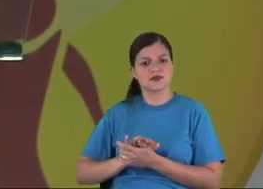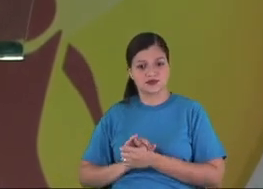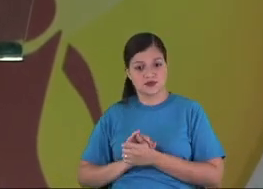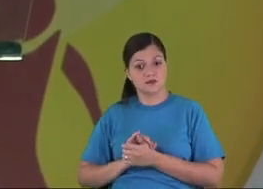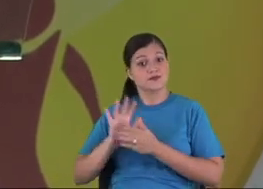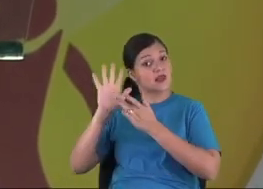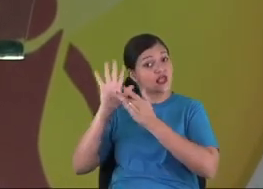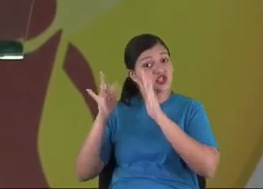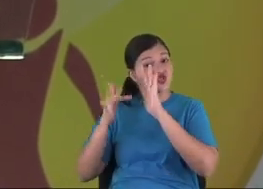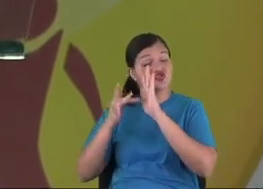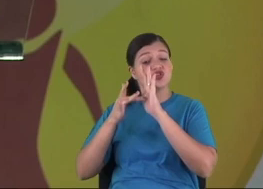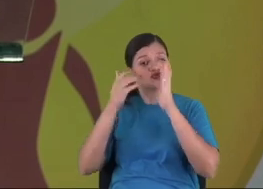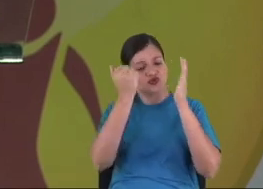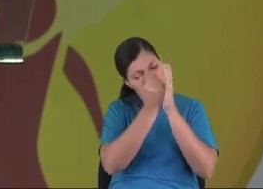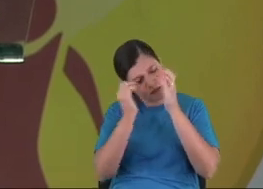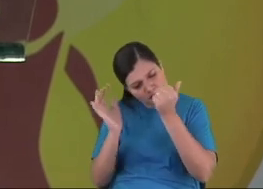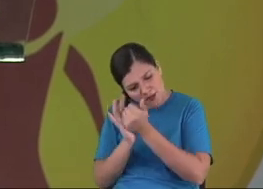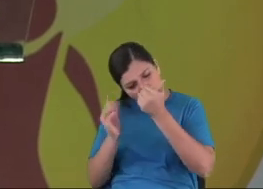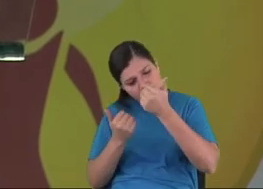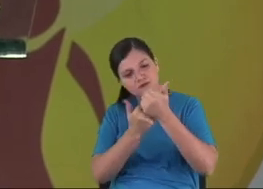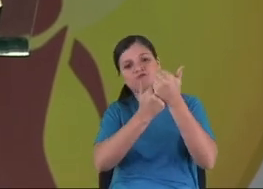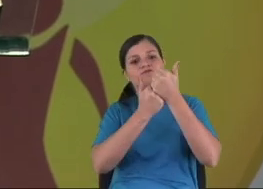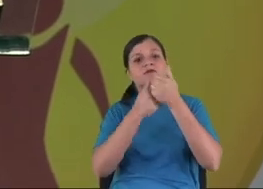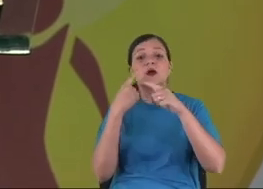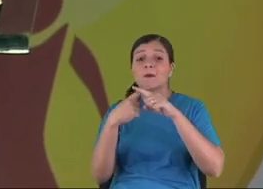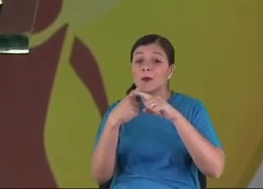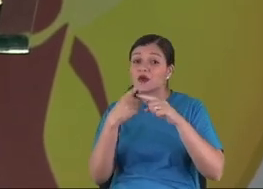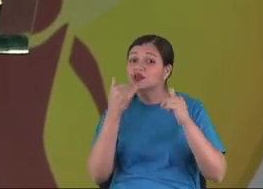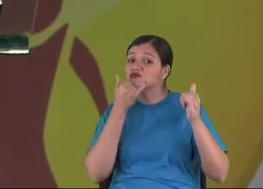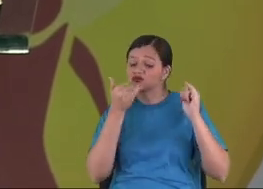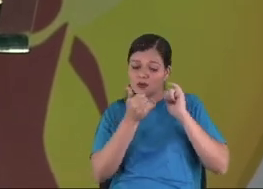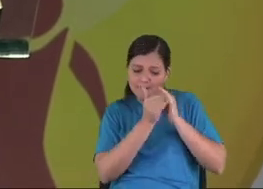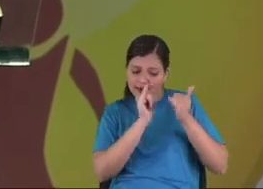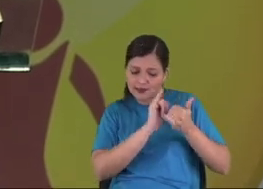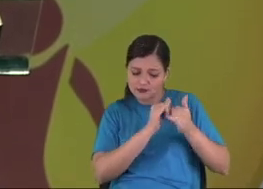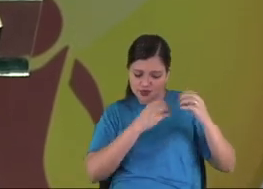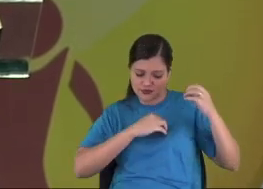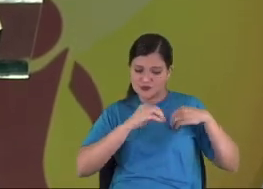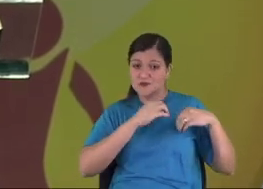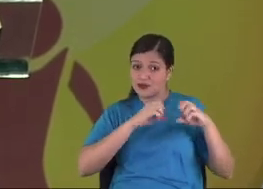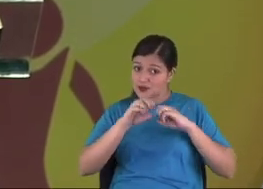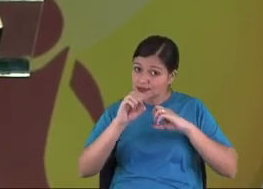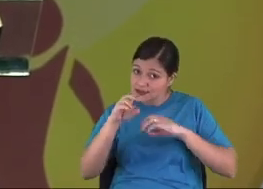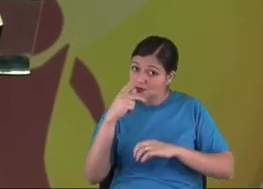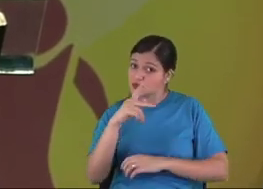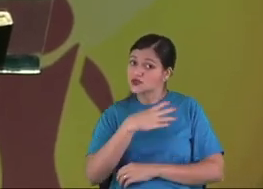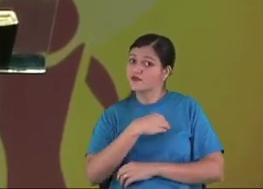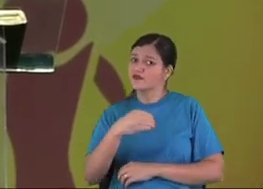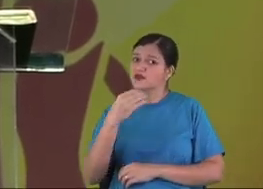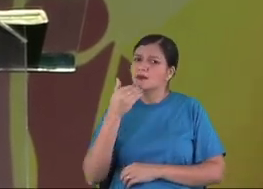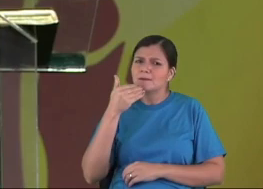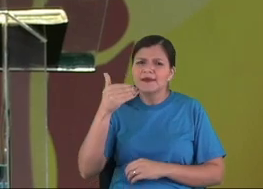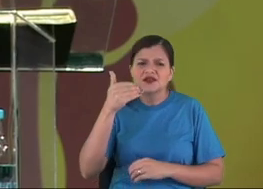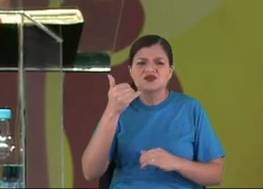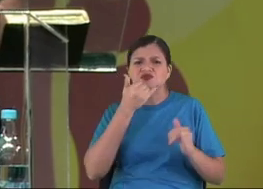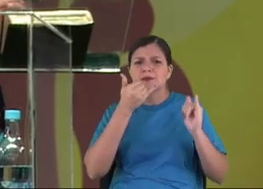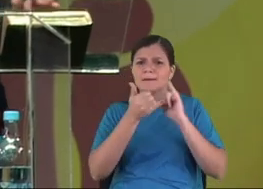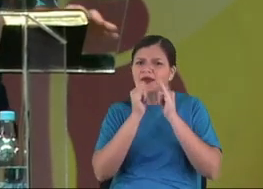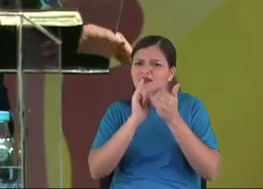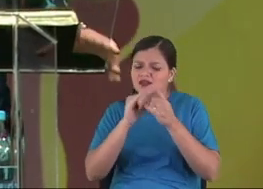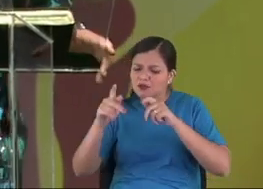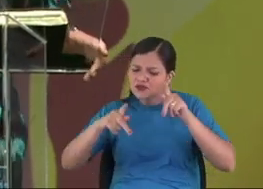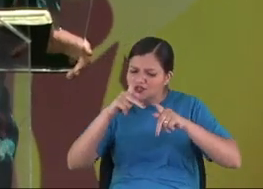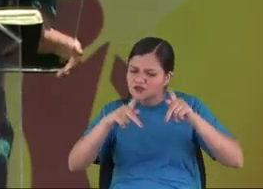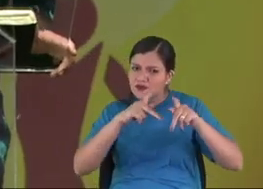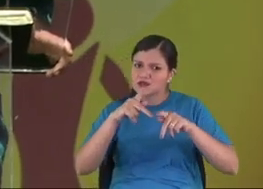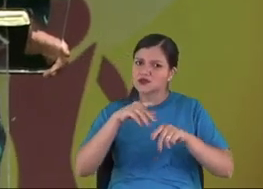que Jesus morreu na cruz para poder perdoar aqueles pecados. Ensine o seu filho a pedir perdão daqueles que ele ofende, Mateus capítulo 5,